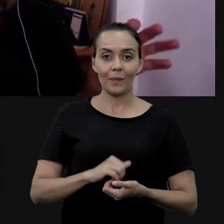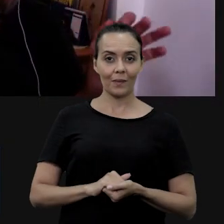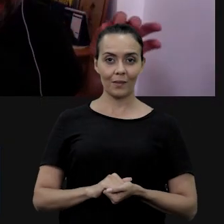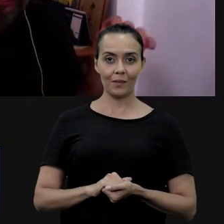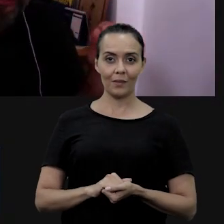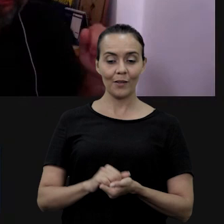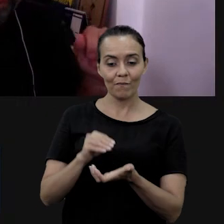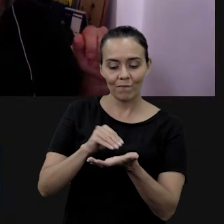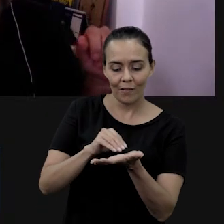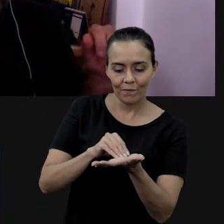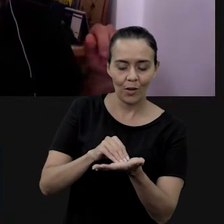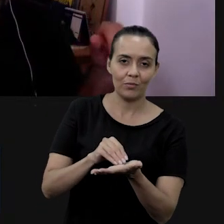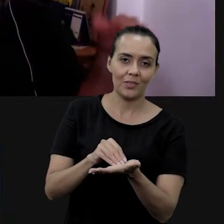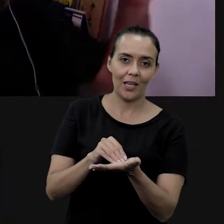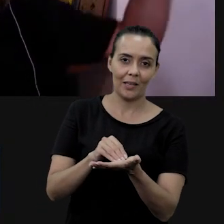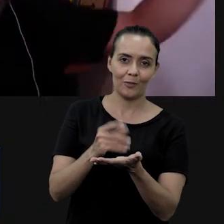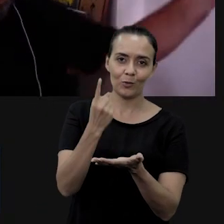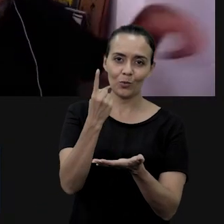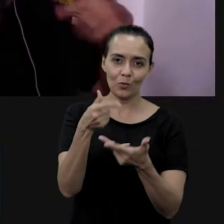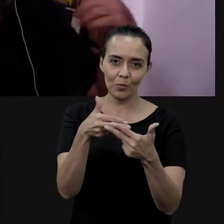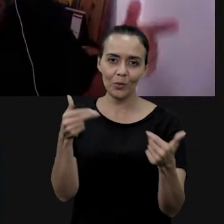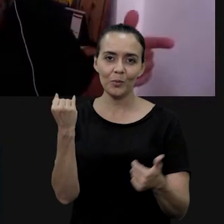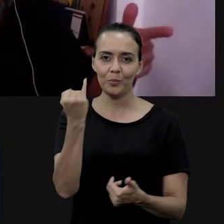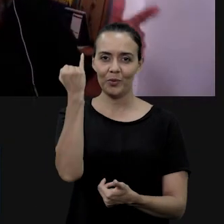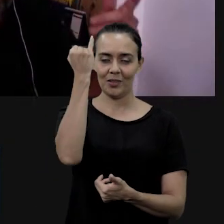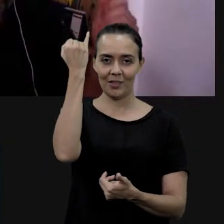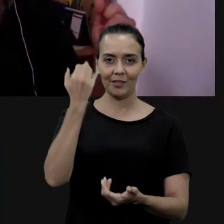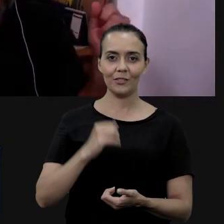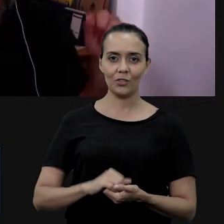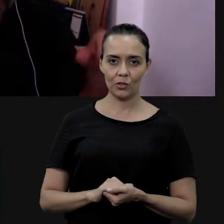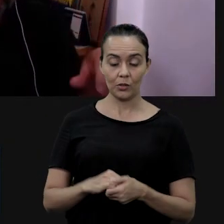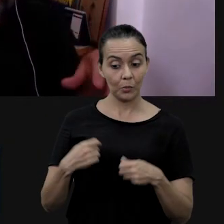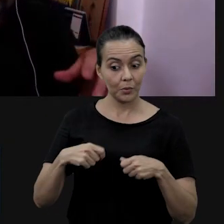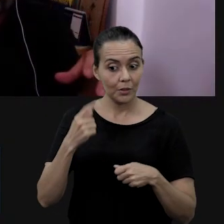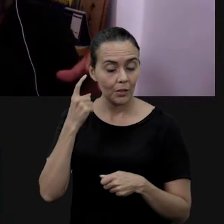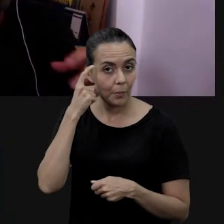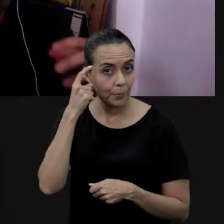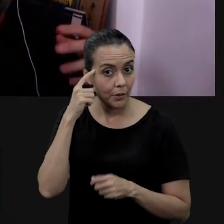porque sem aquilo você compromete o todo. Então,